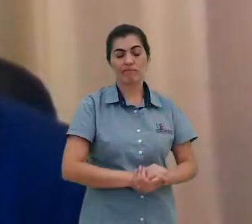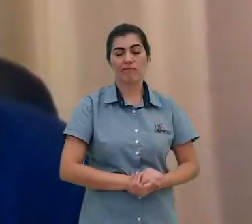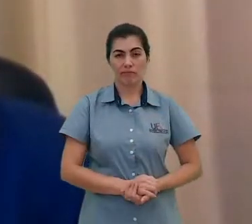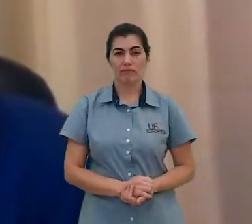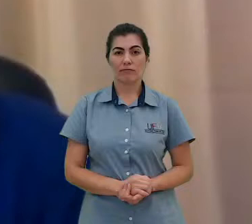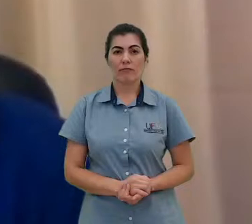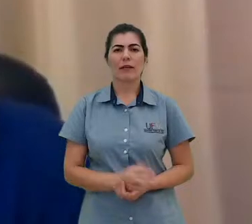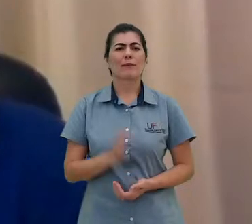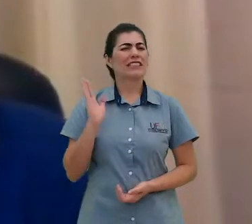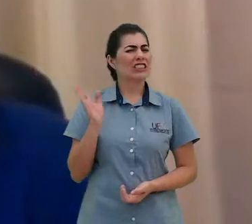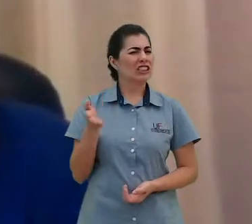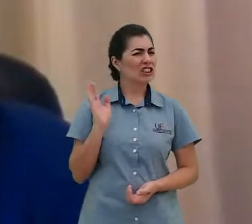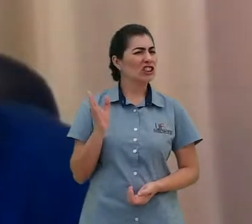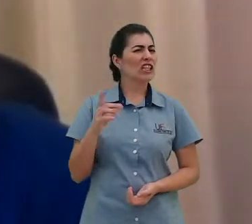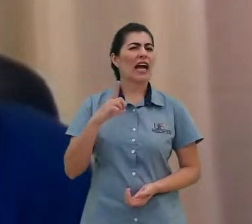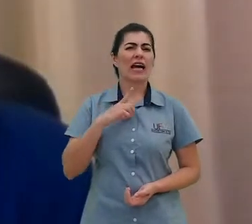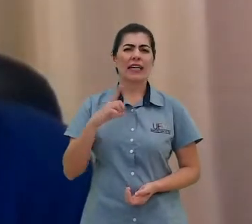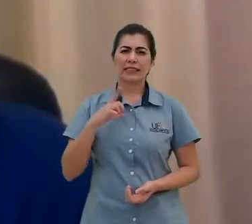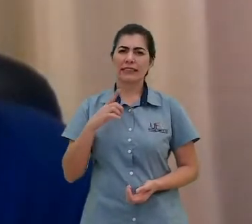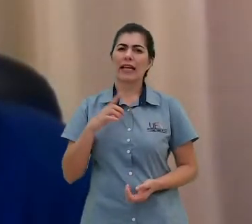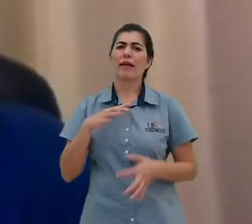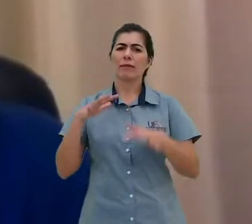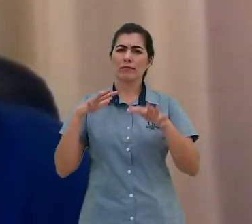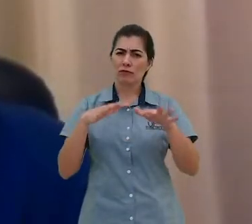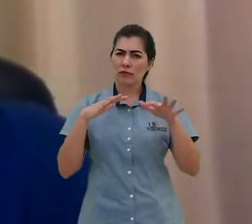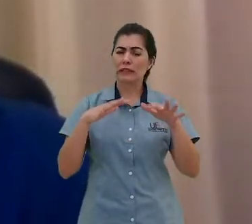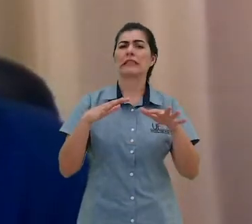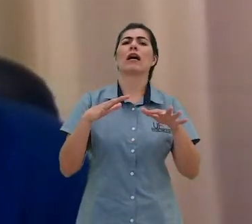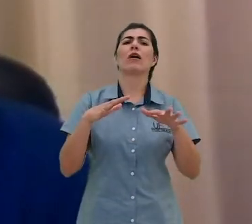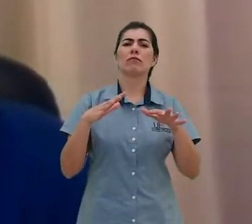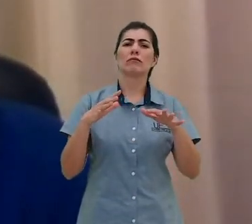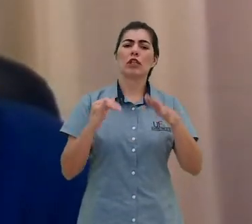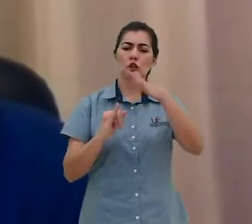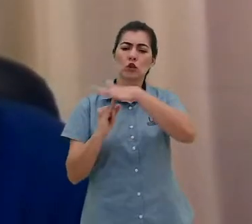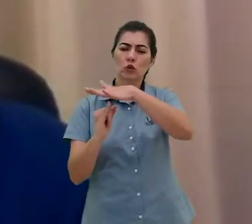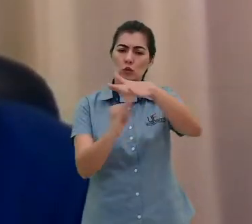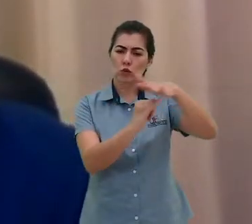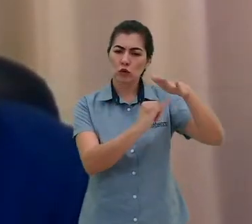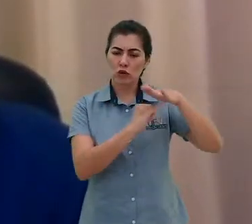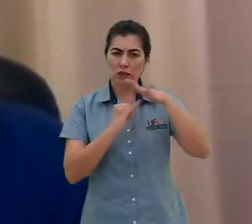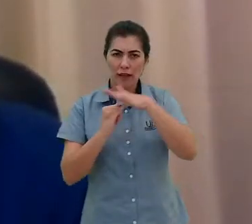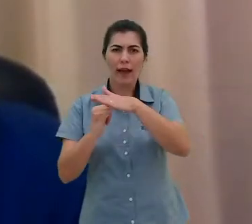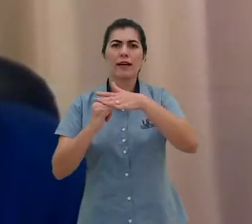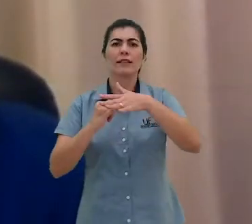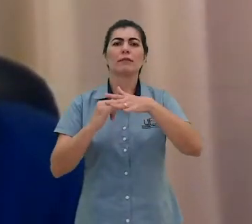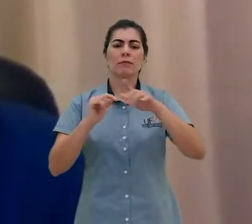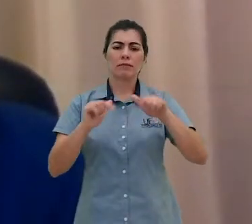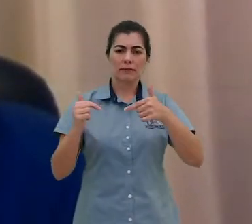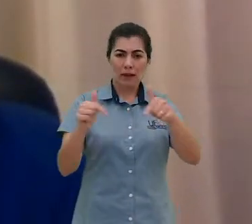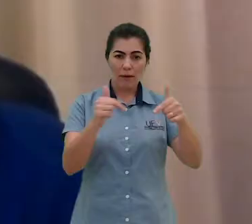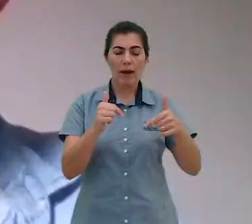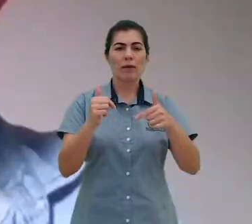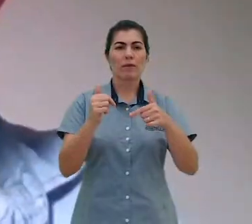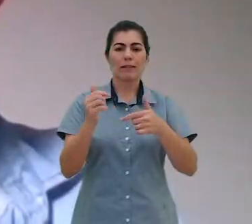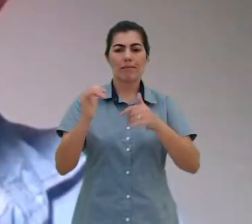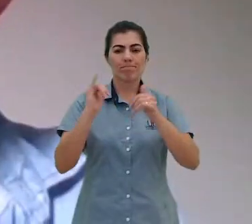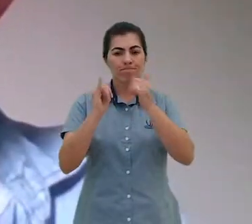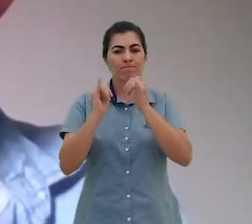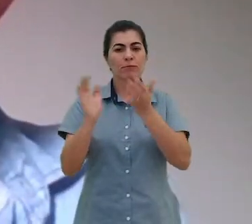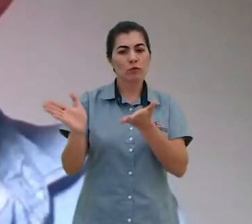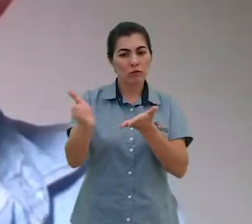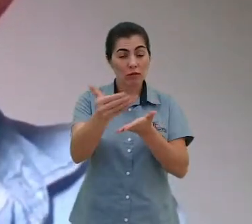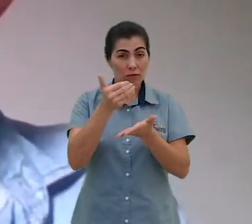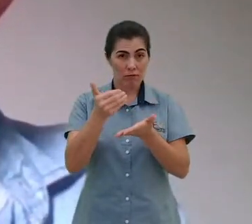aí movimentações institucionais, né, maiores, pelo menos para tentar conectar os dados. Ah, sim, muito bom.